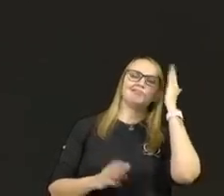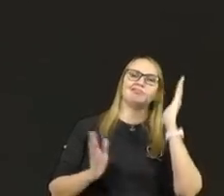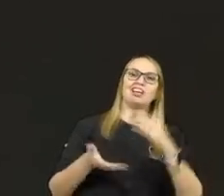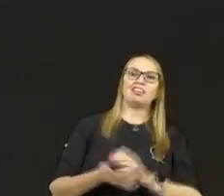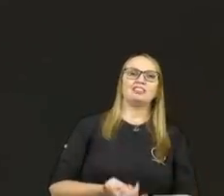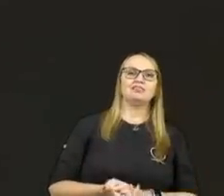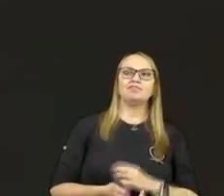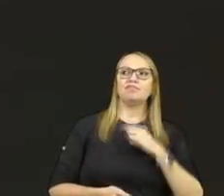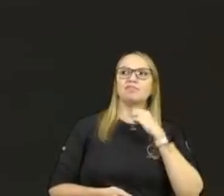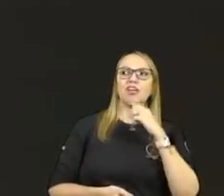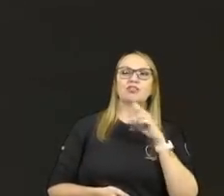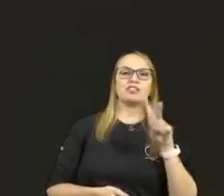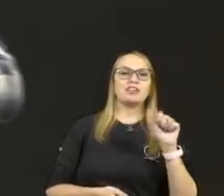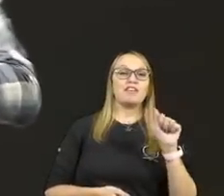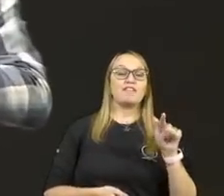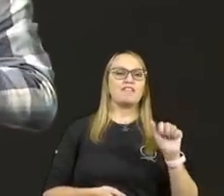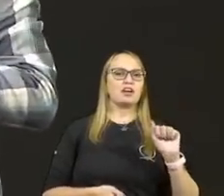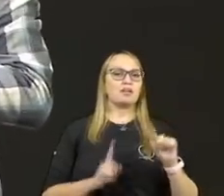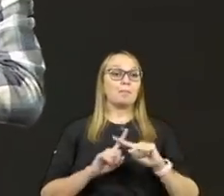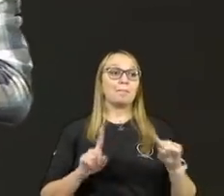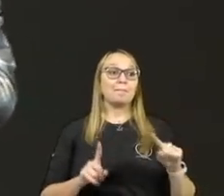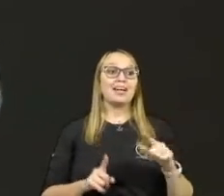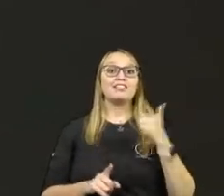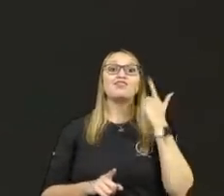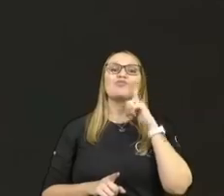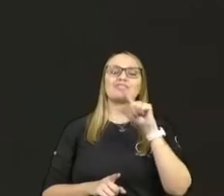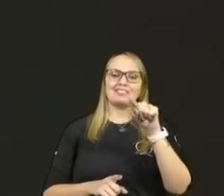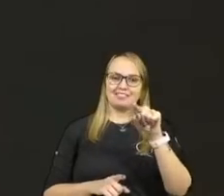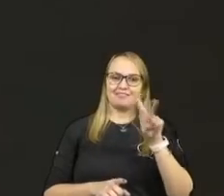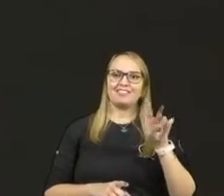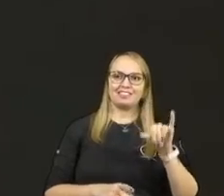vai ganhar essa vaga. A vaga vai para você.